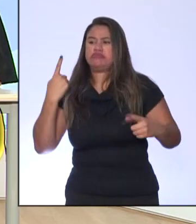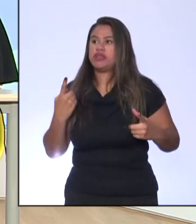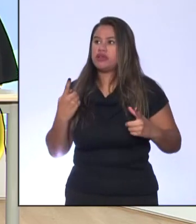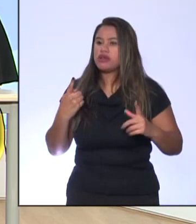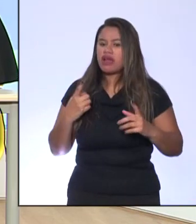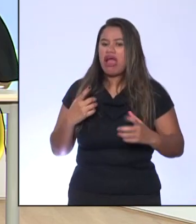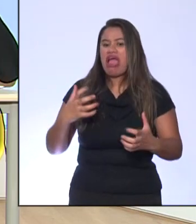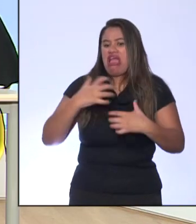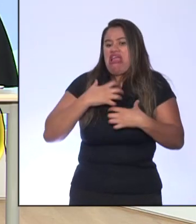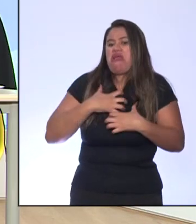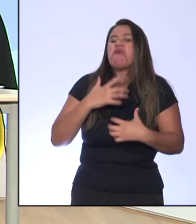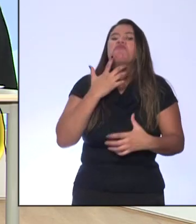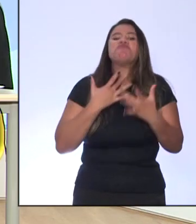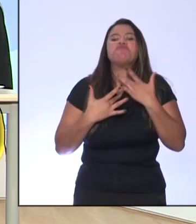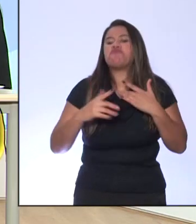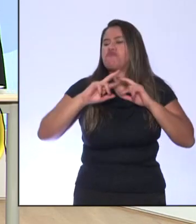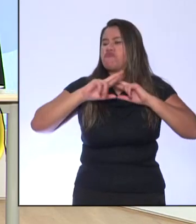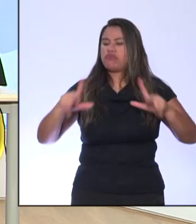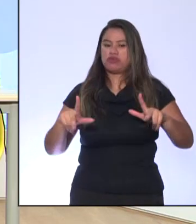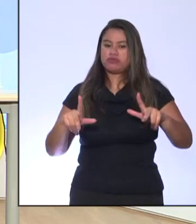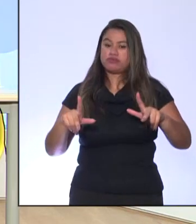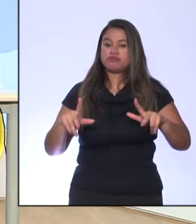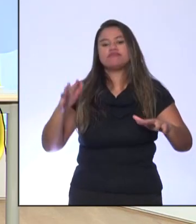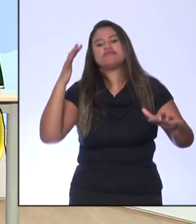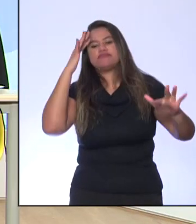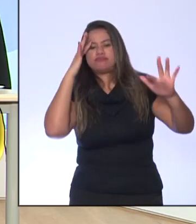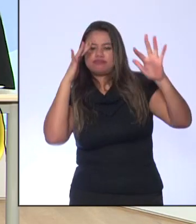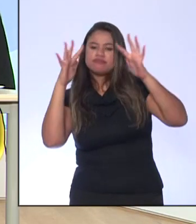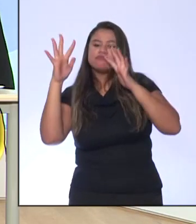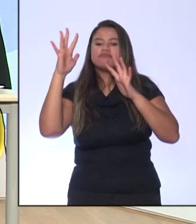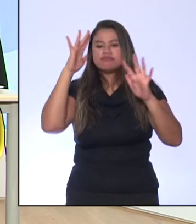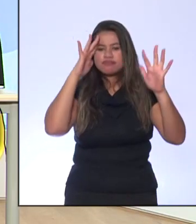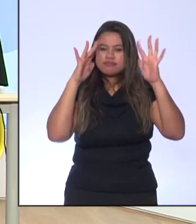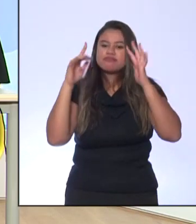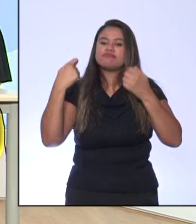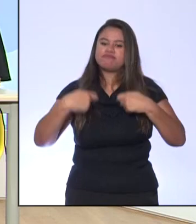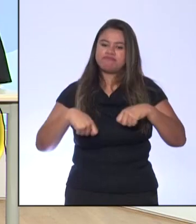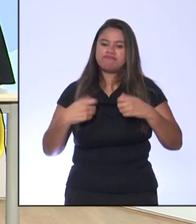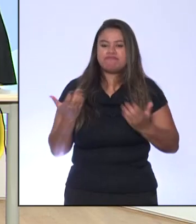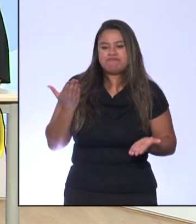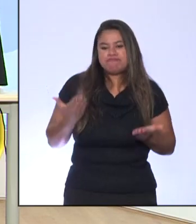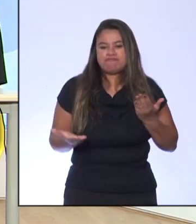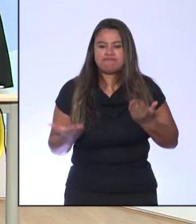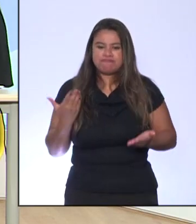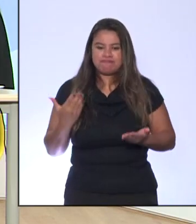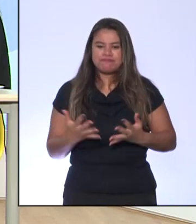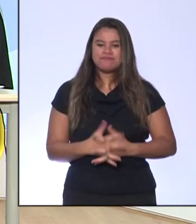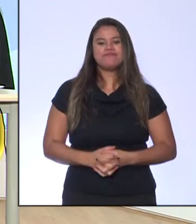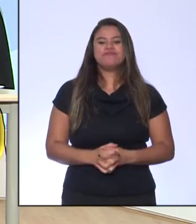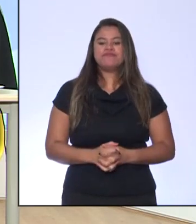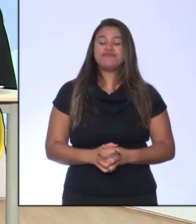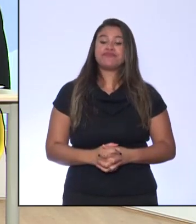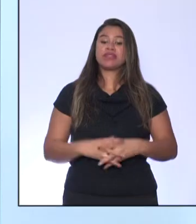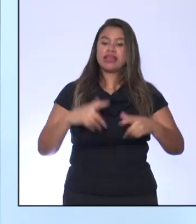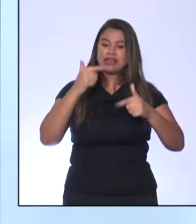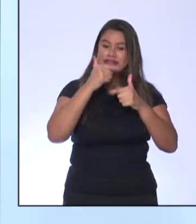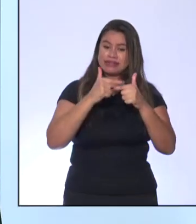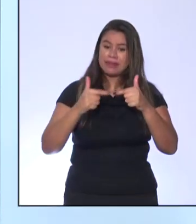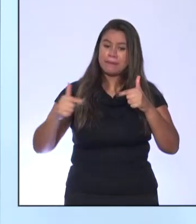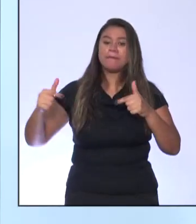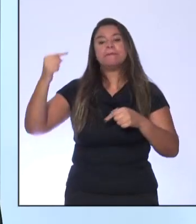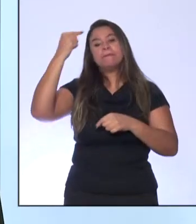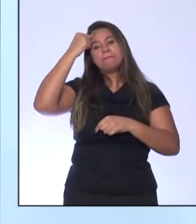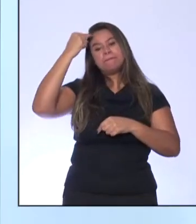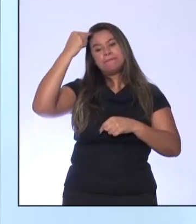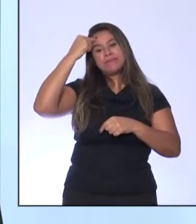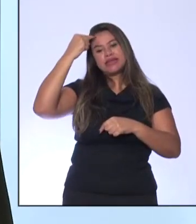fazer do seu jeito. E aí eu gostaria que vocês pensassem ao longo de toda essa semana, como que